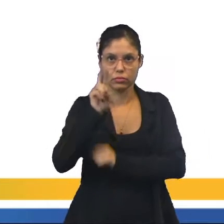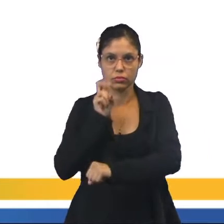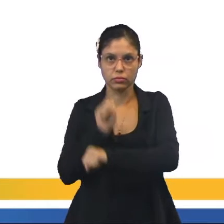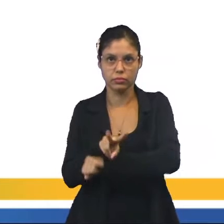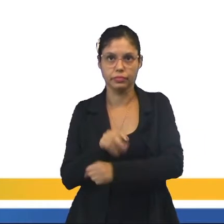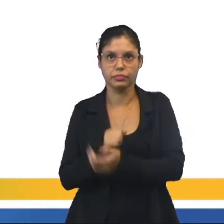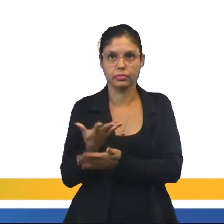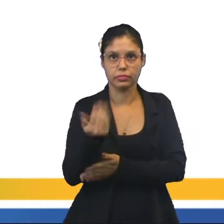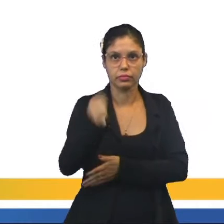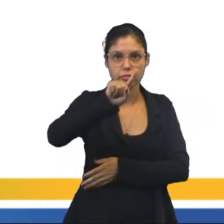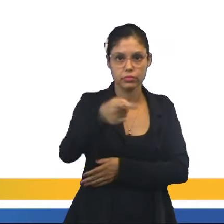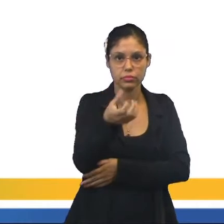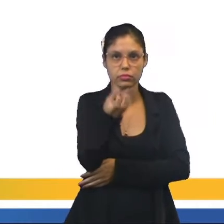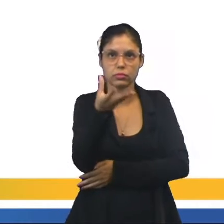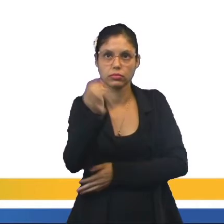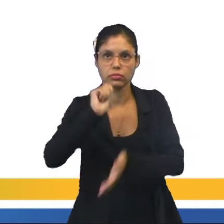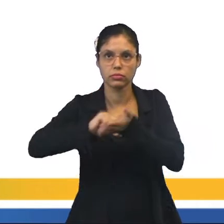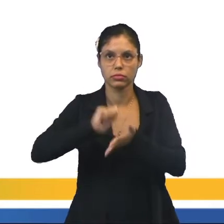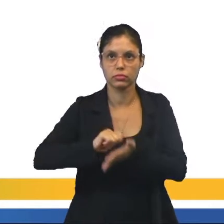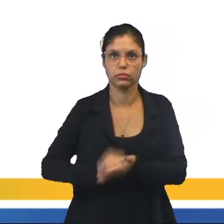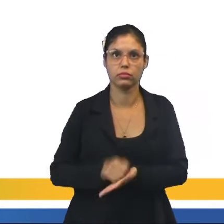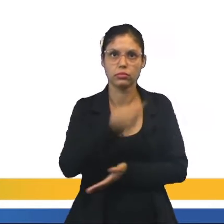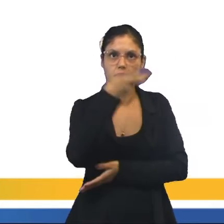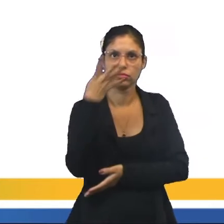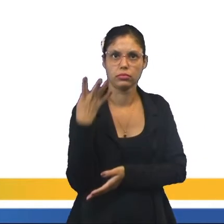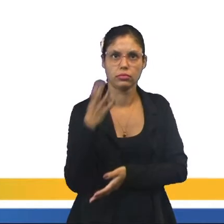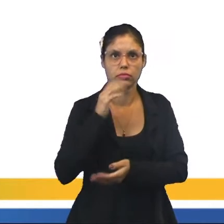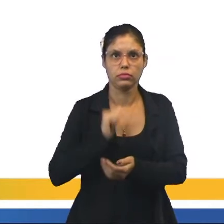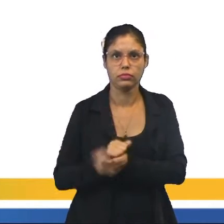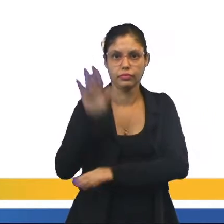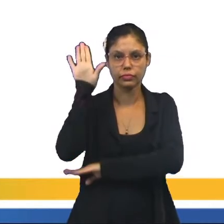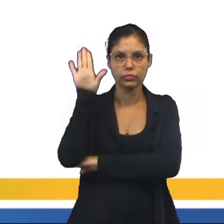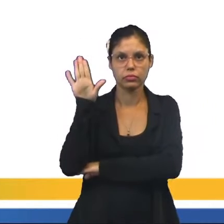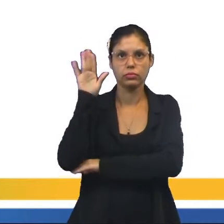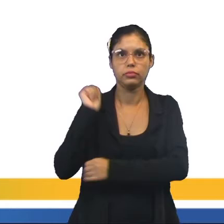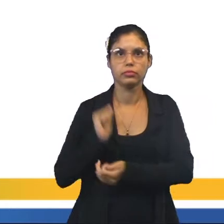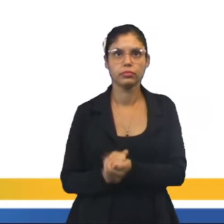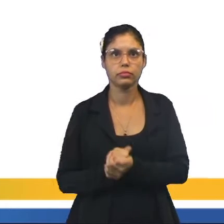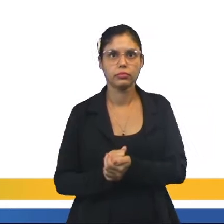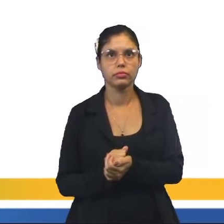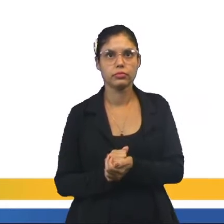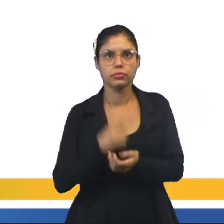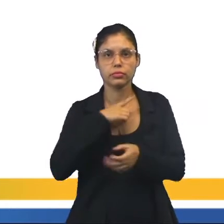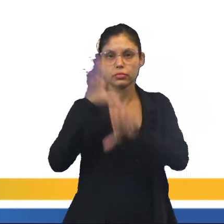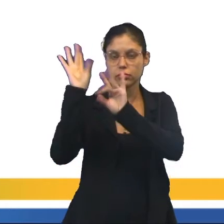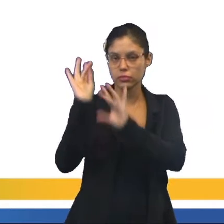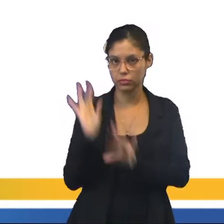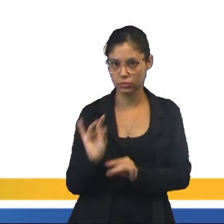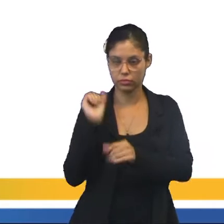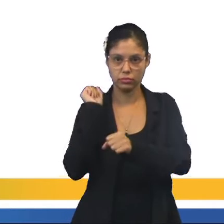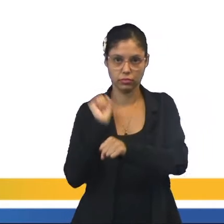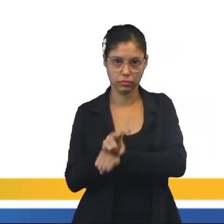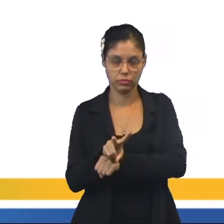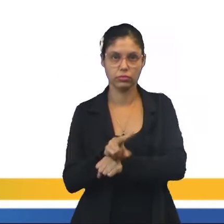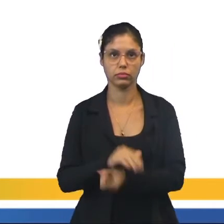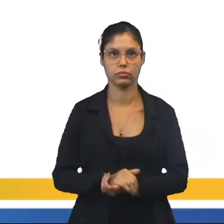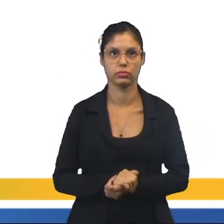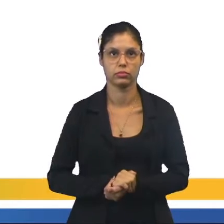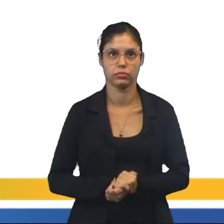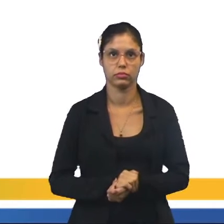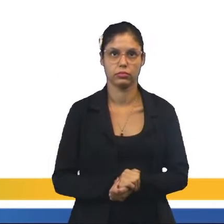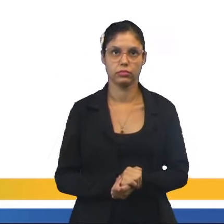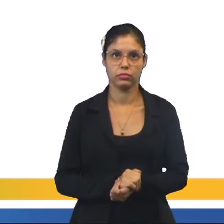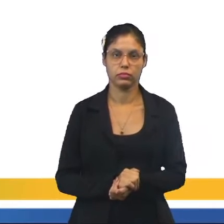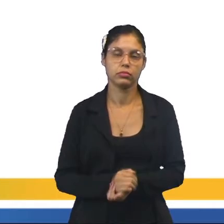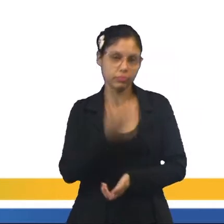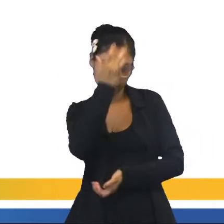vagas recebeu 1.600 inscrições. Quantos candidatos há para cada vaga?